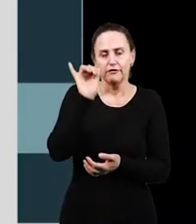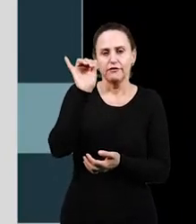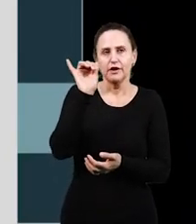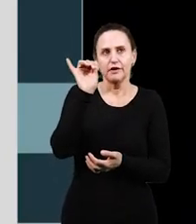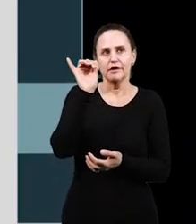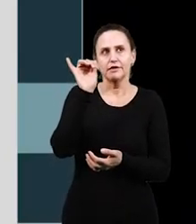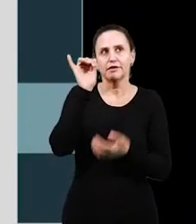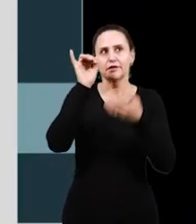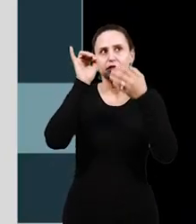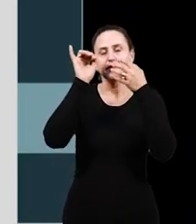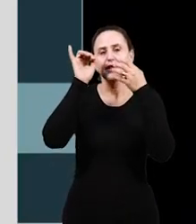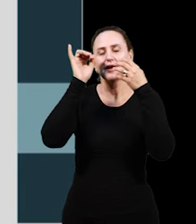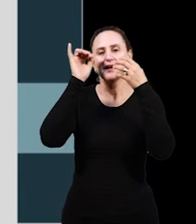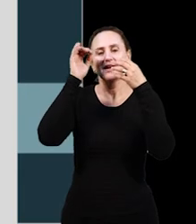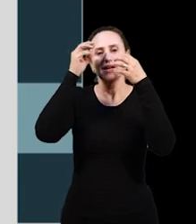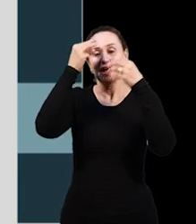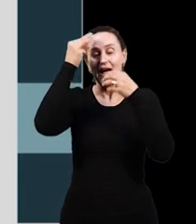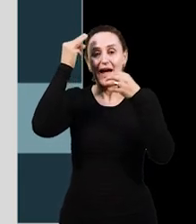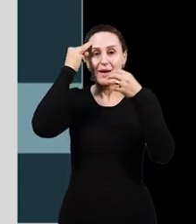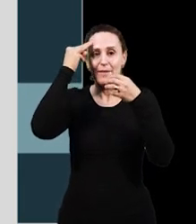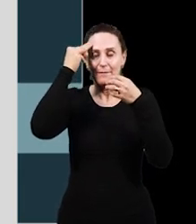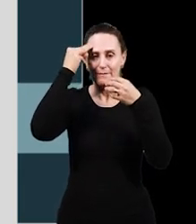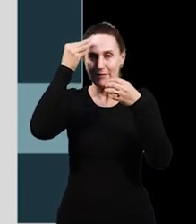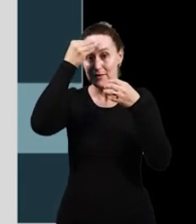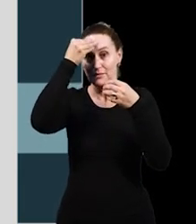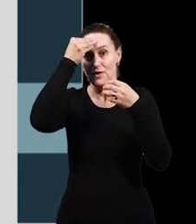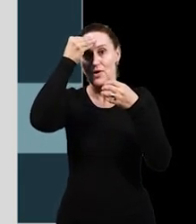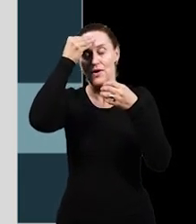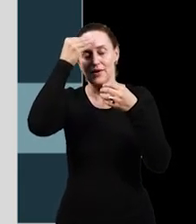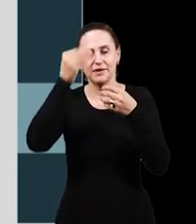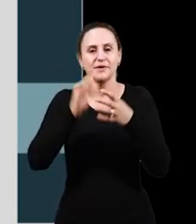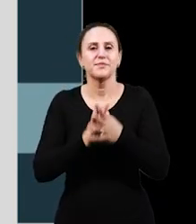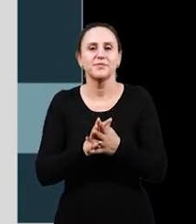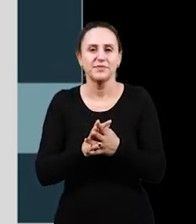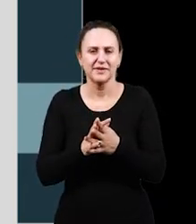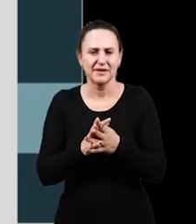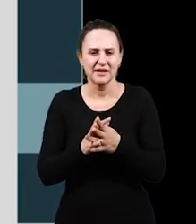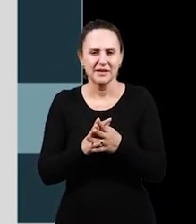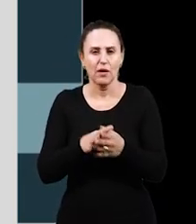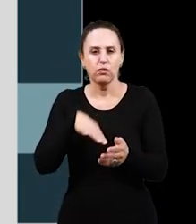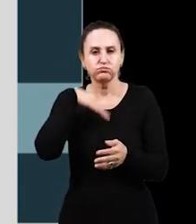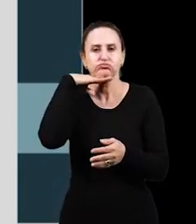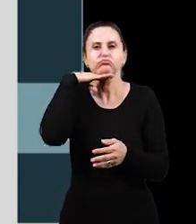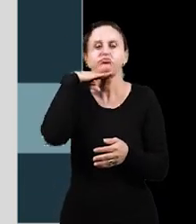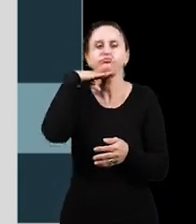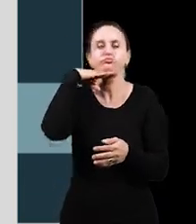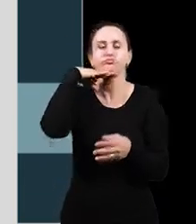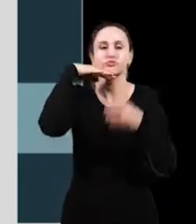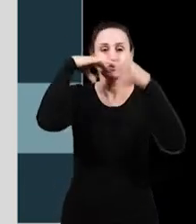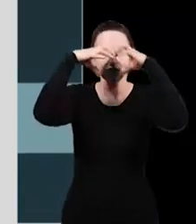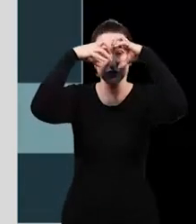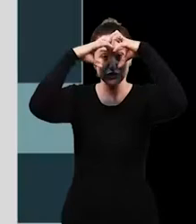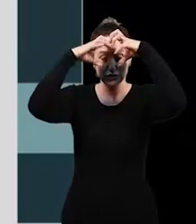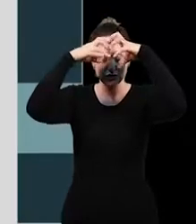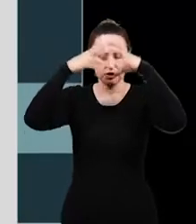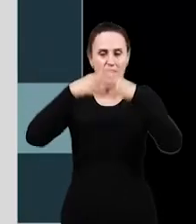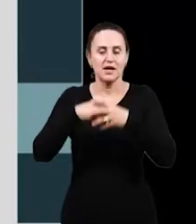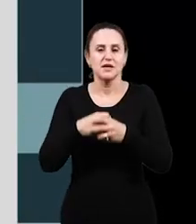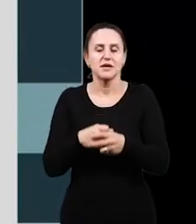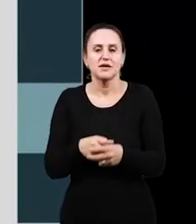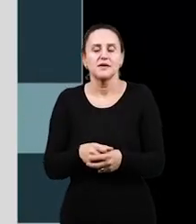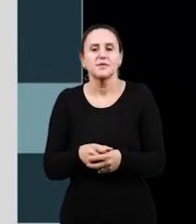sobrecarga da memória e permita economia de esforços na produção e compreensão da linguagem Oi Val segundo